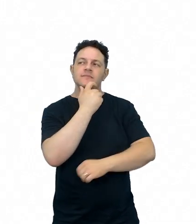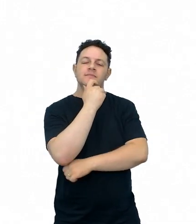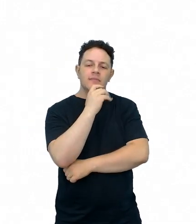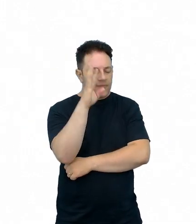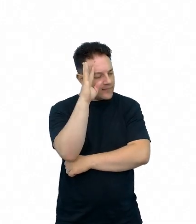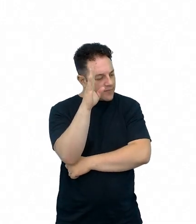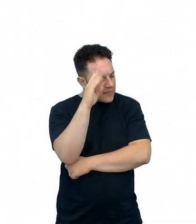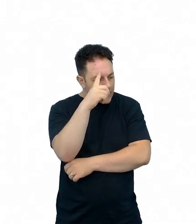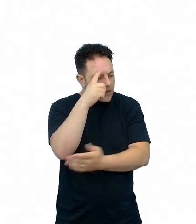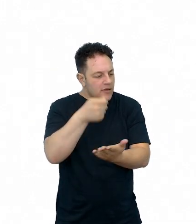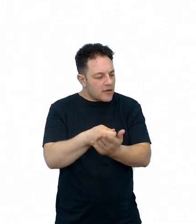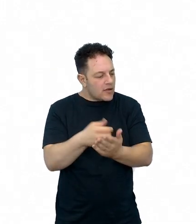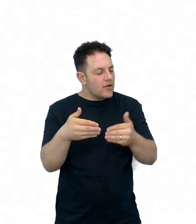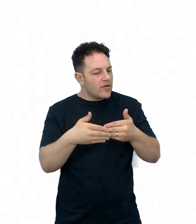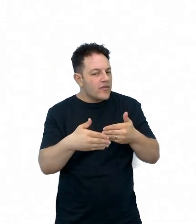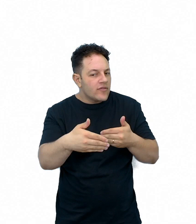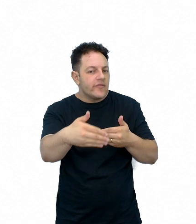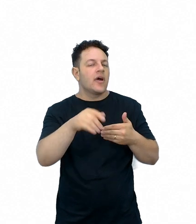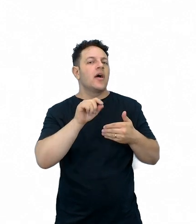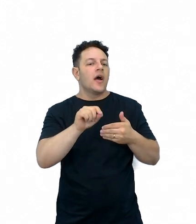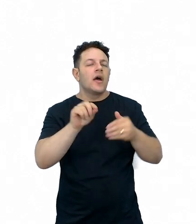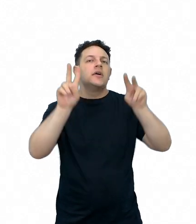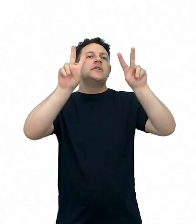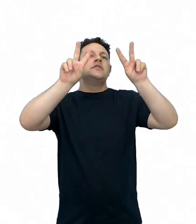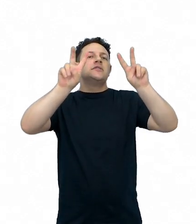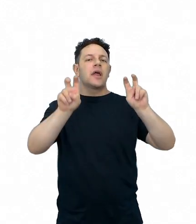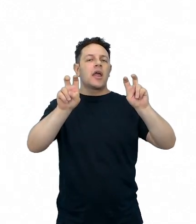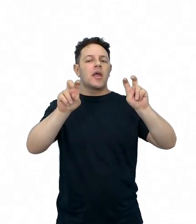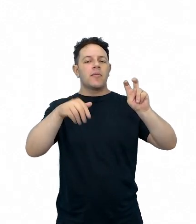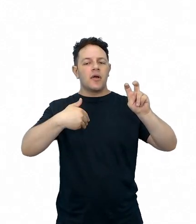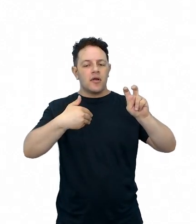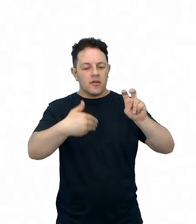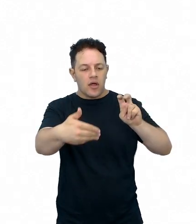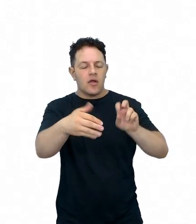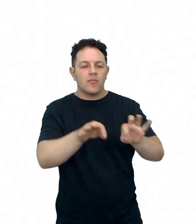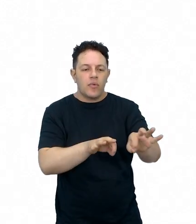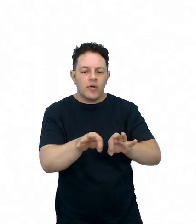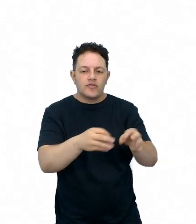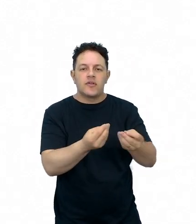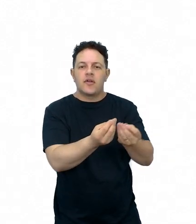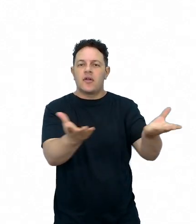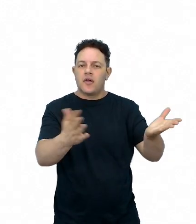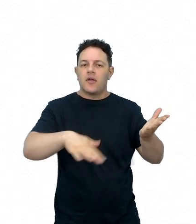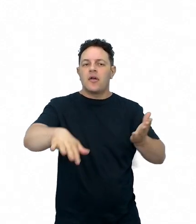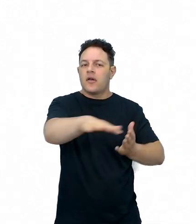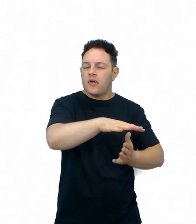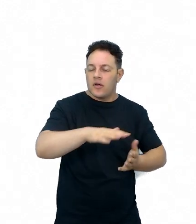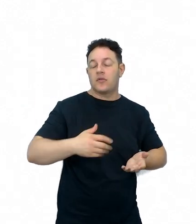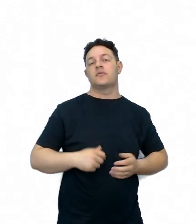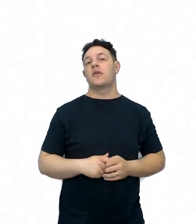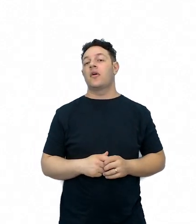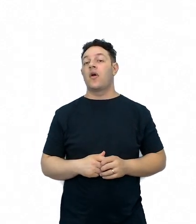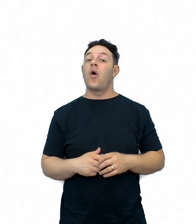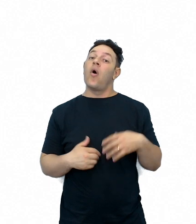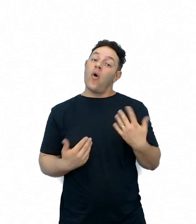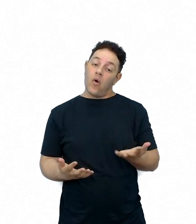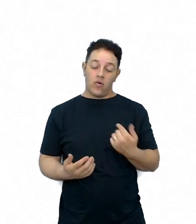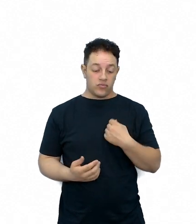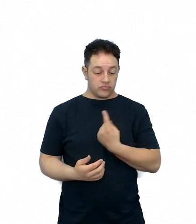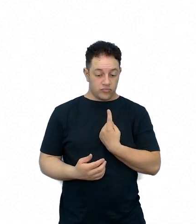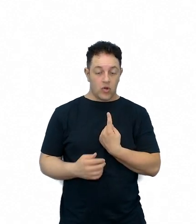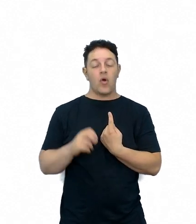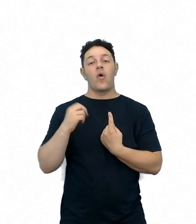será utilizado como o tema gerador do projeto, o professor pensa sobre isso, ou sozinho ou